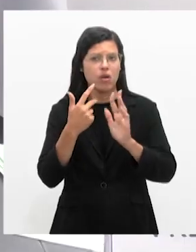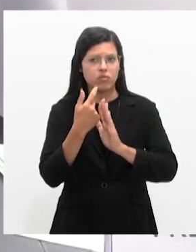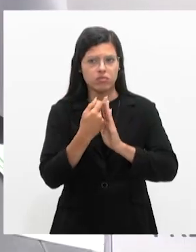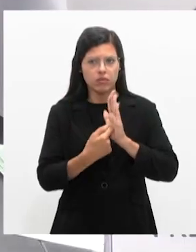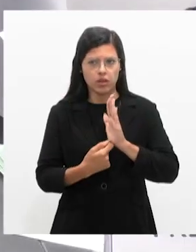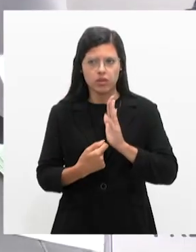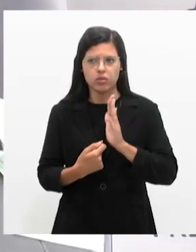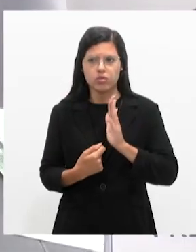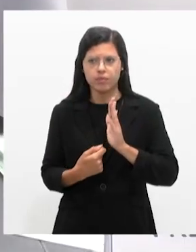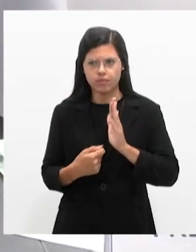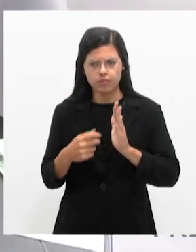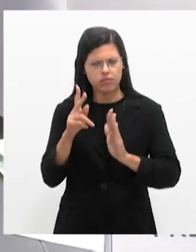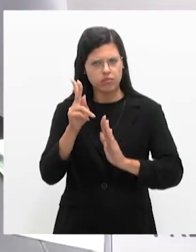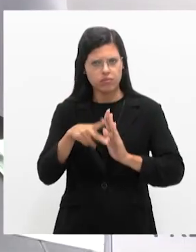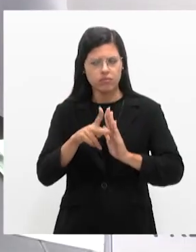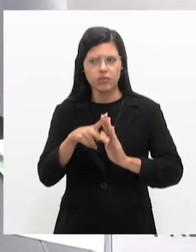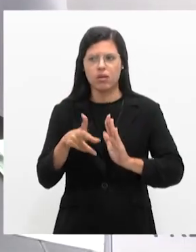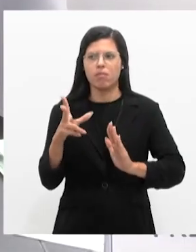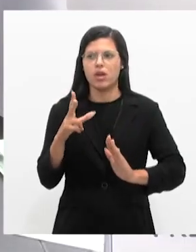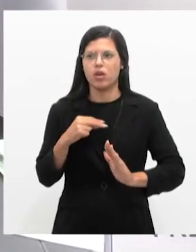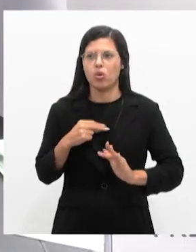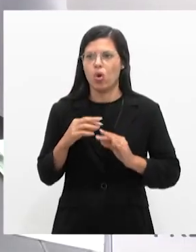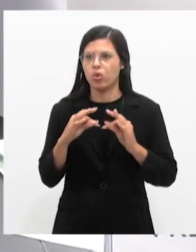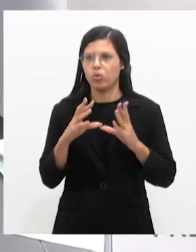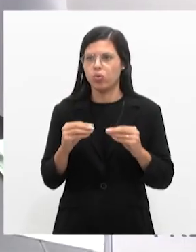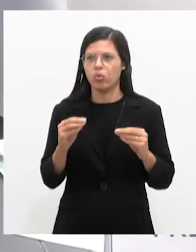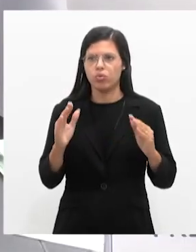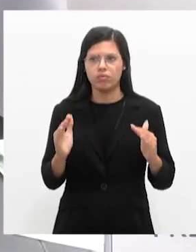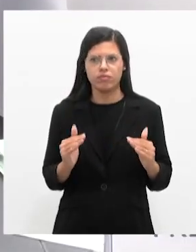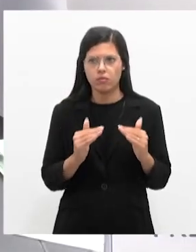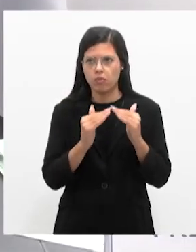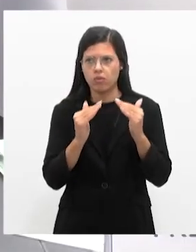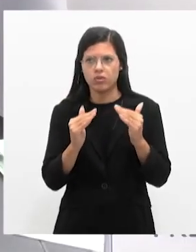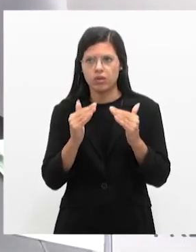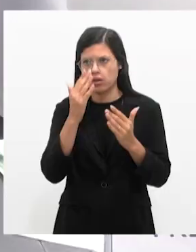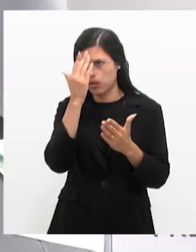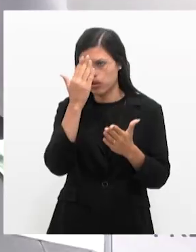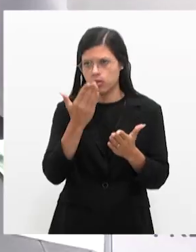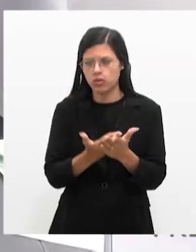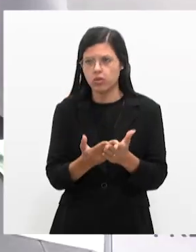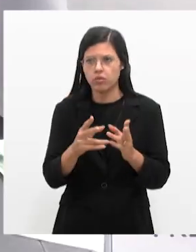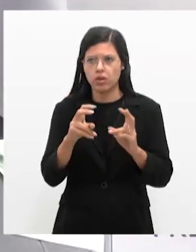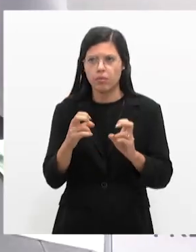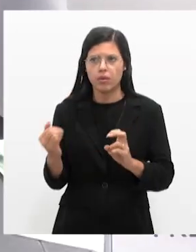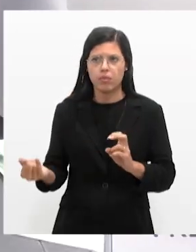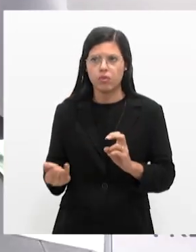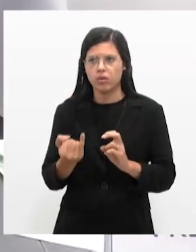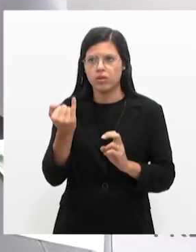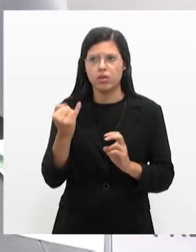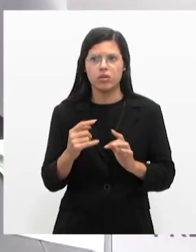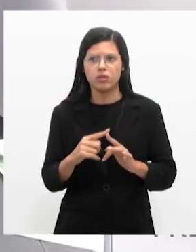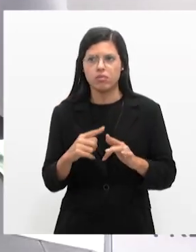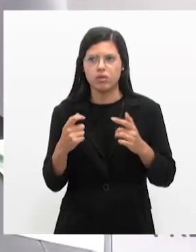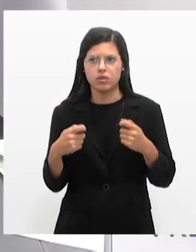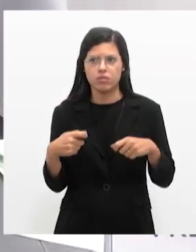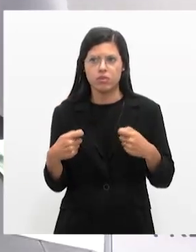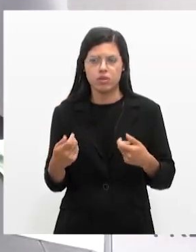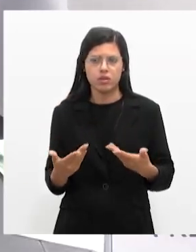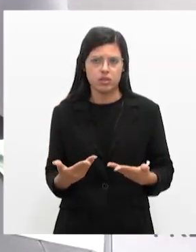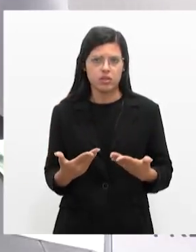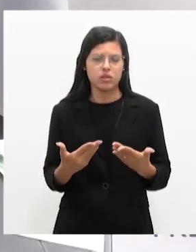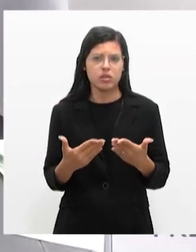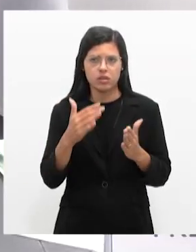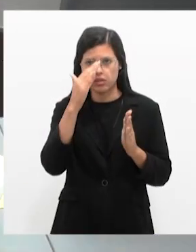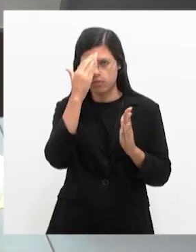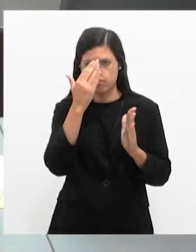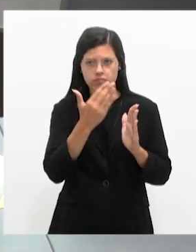projeto é meritório, todos aqui acham favorável, consideram que a pauta é importante, mas ele tem que atender o mínimo a forma. Entendeu? Então, por isso que eu apresentei um voto